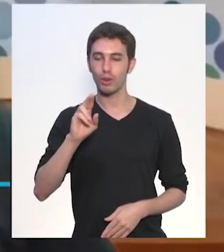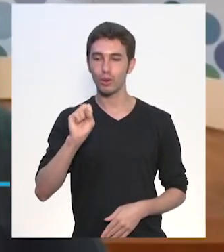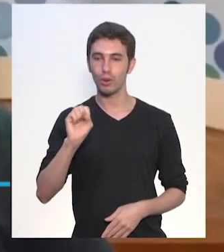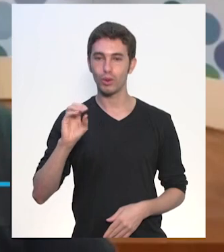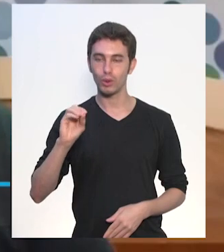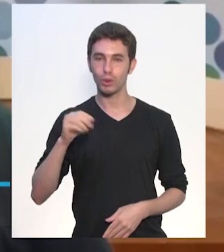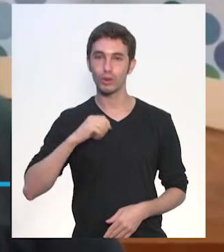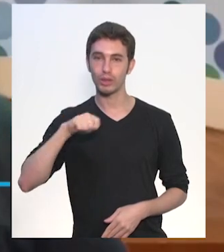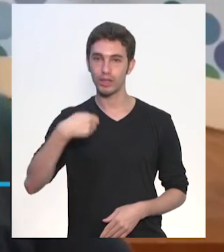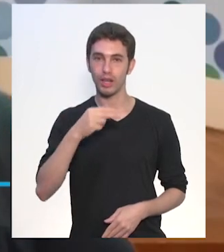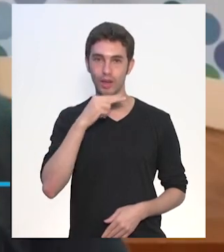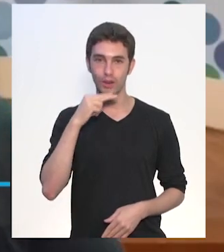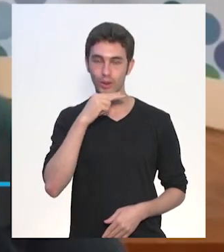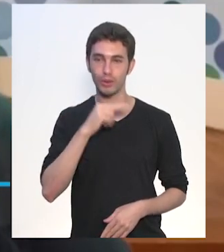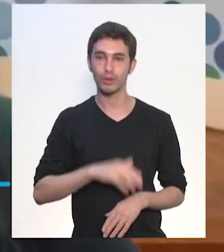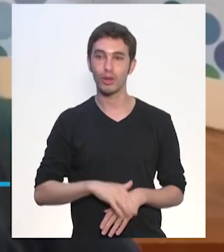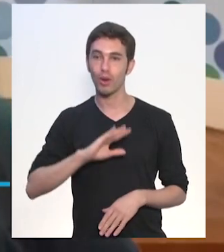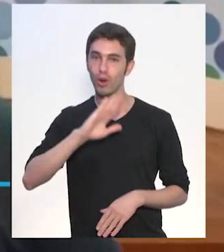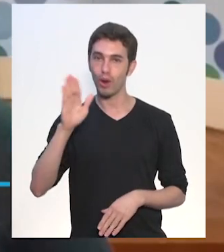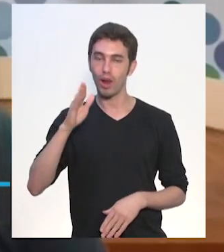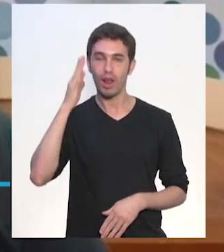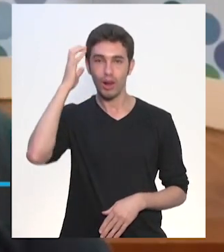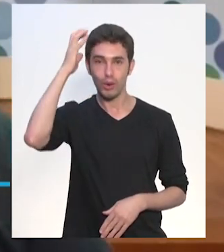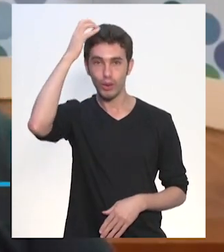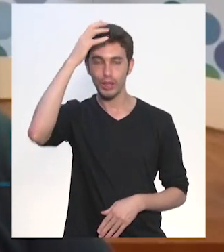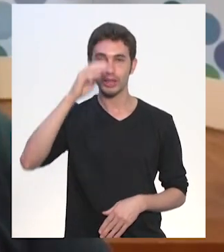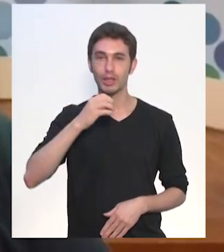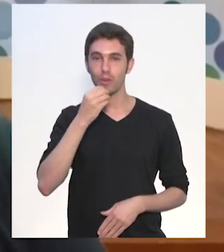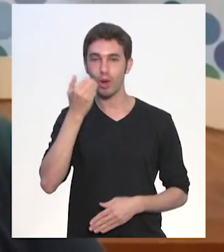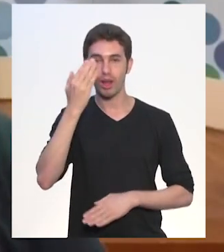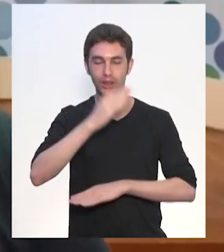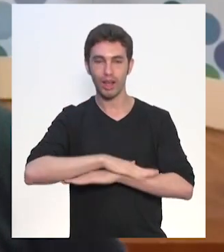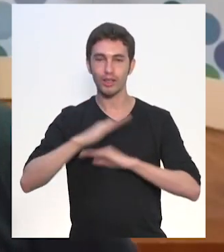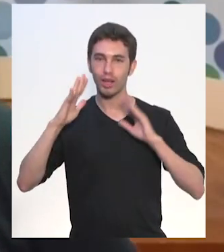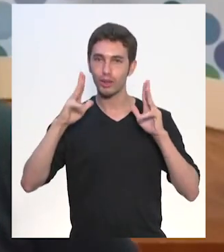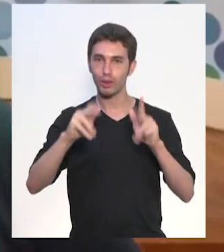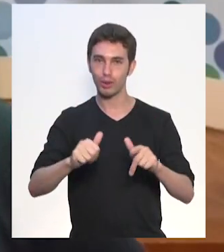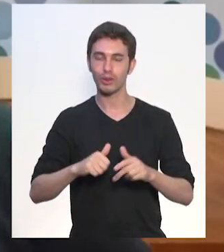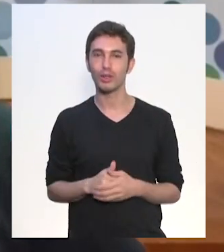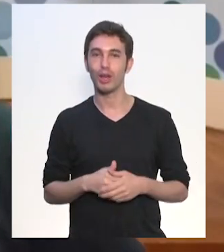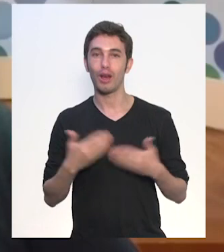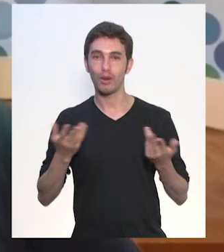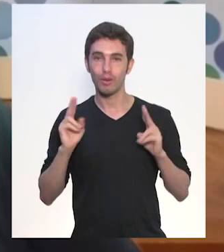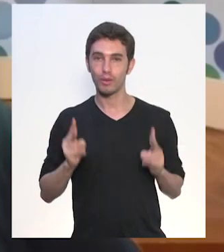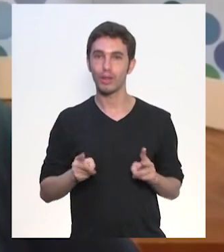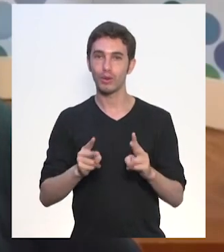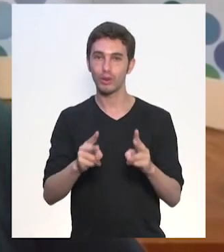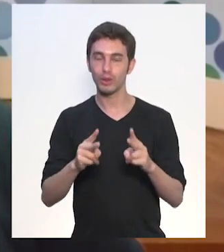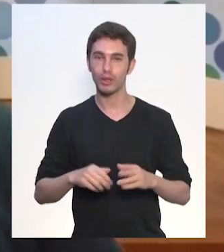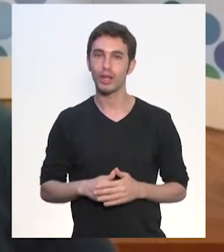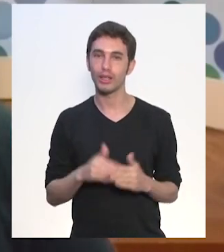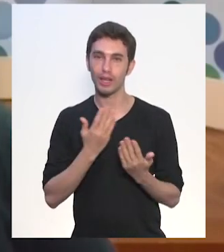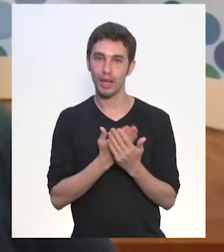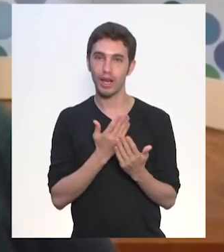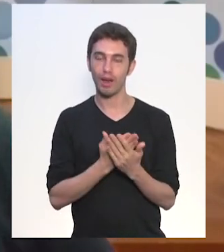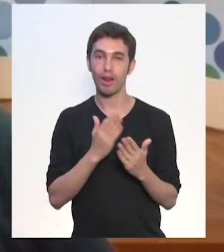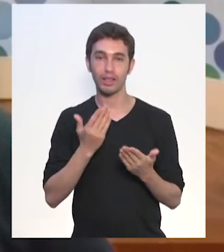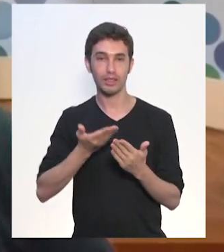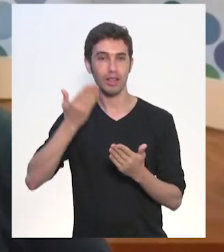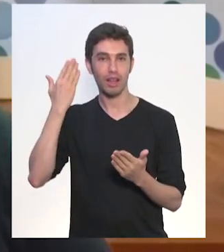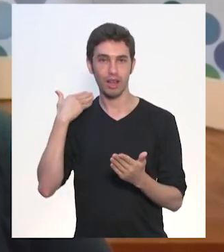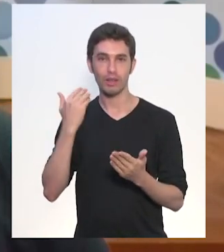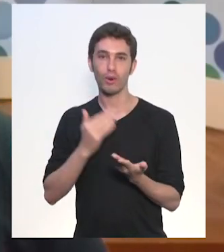bem? Olá a todos os alunos, professores, uma boa tarde. Nós vamos dar aí continuidade à aula que nós tivemos